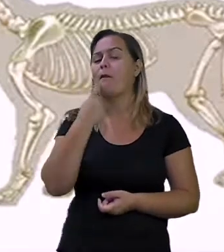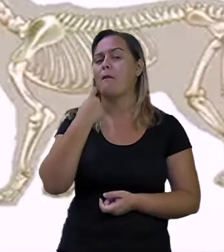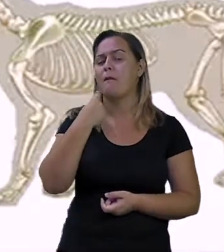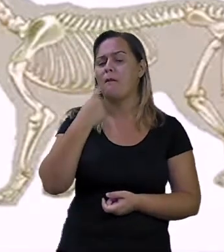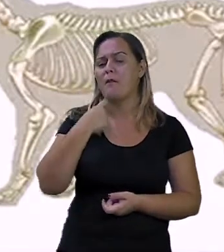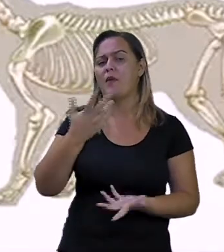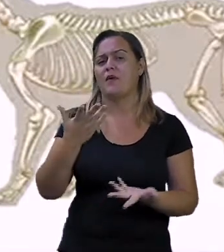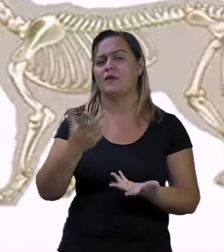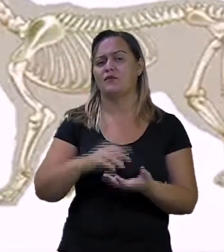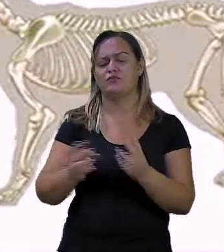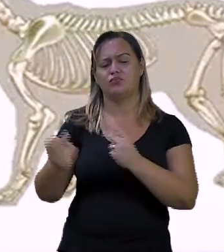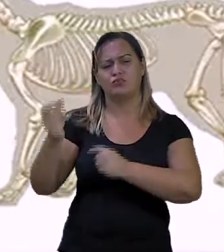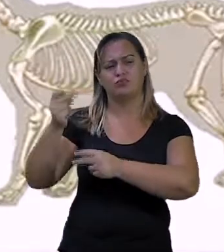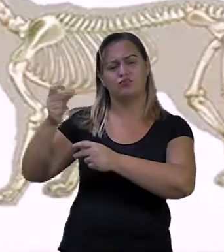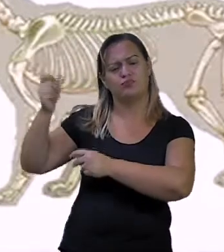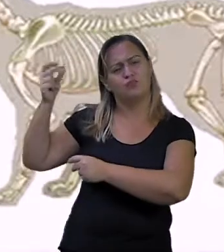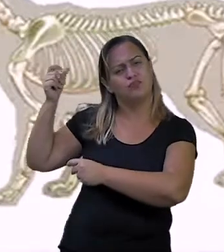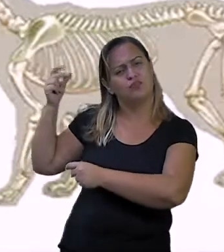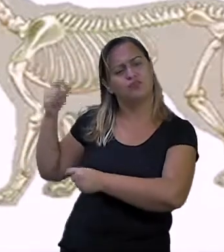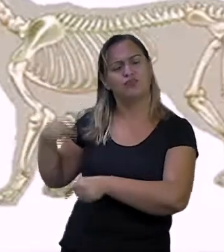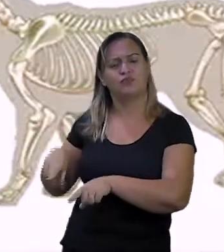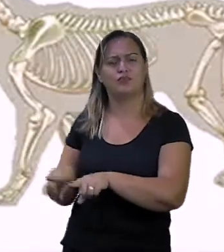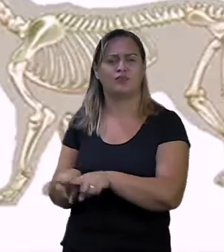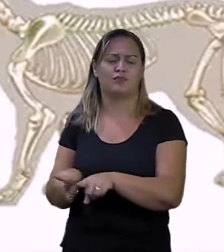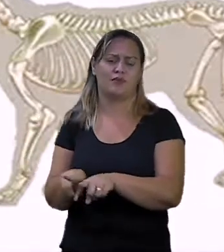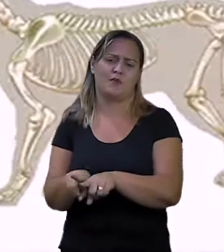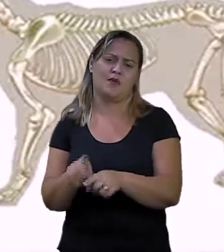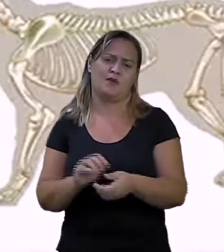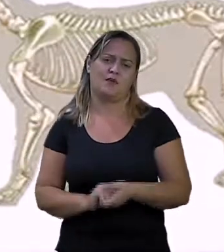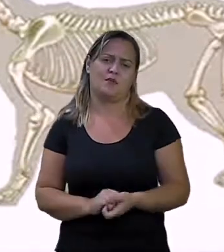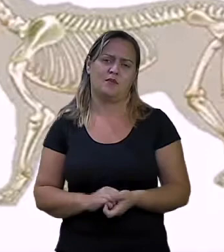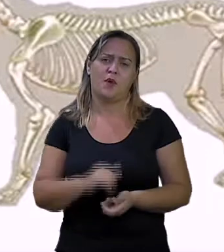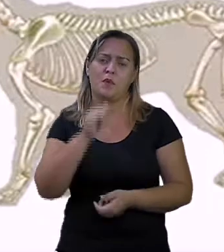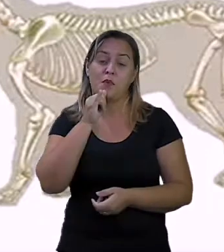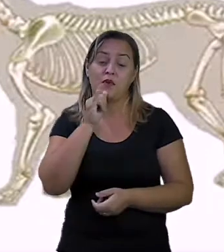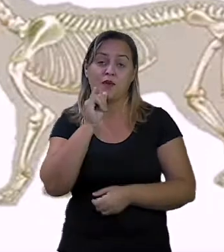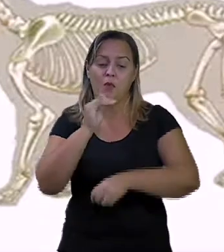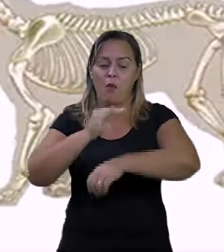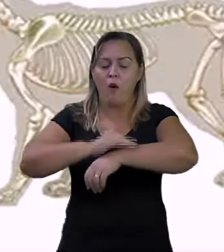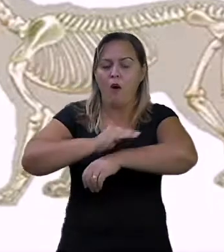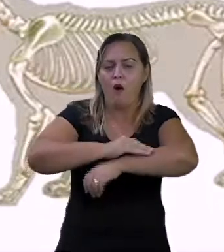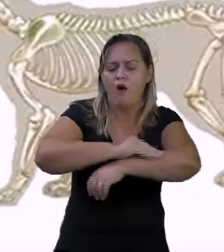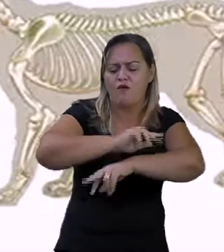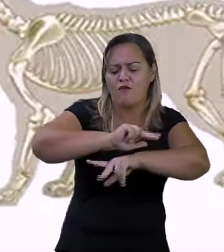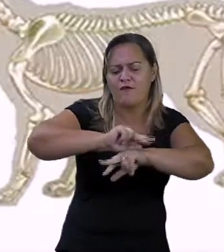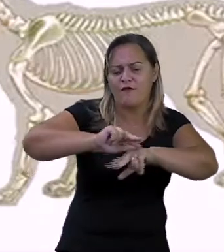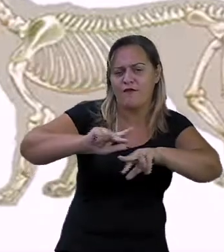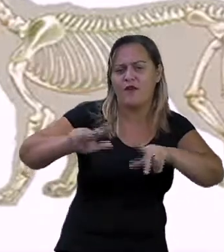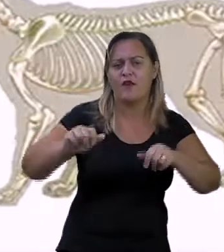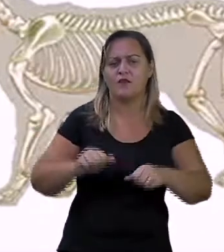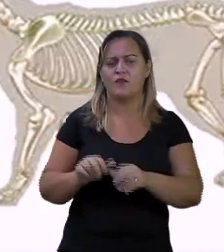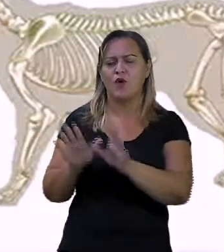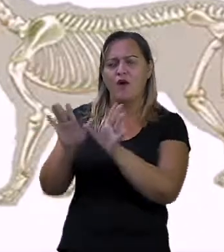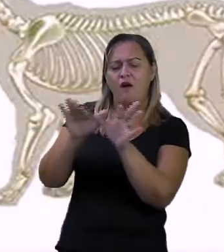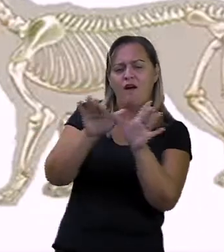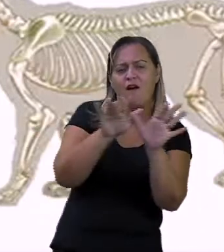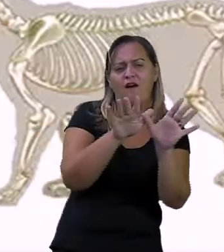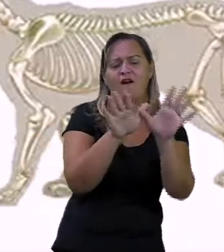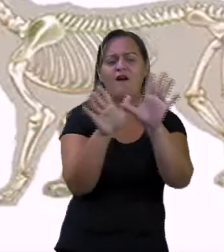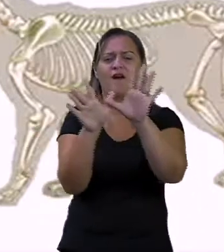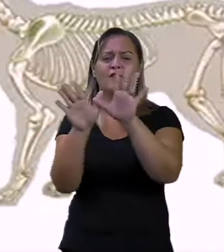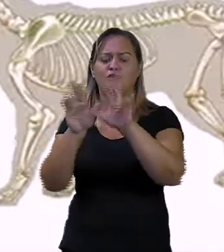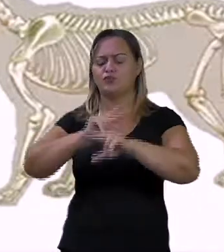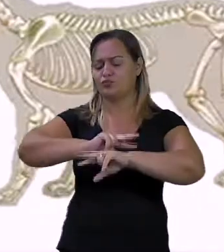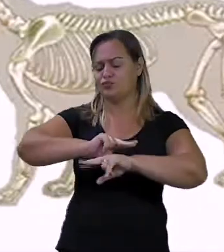vertebrados inclui peixes, répteis, anfíbios, aves e mamíferos.